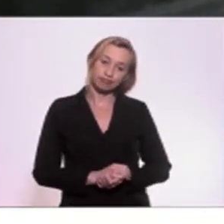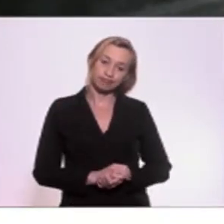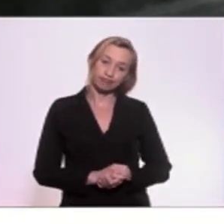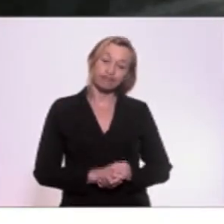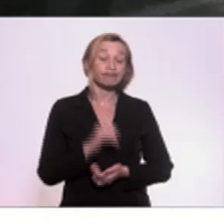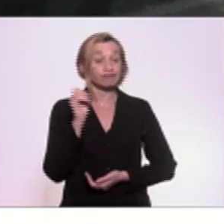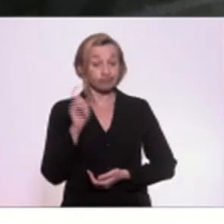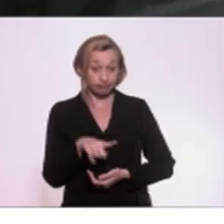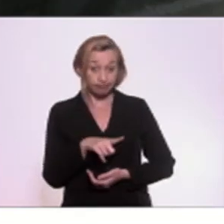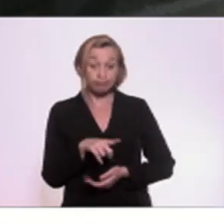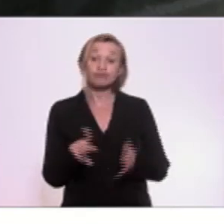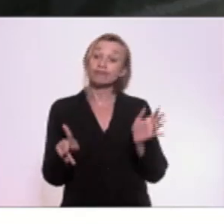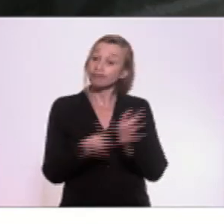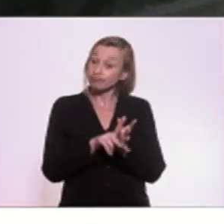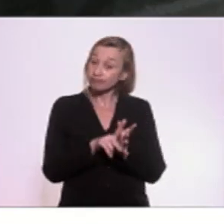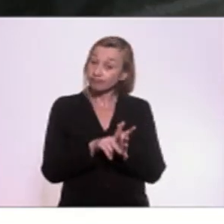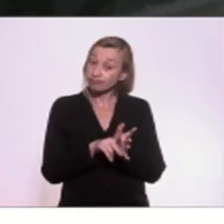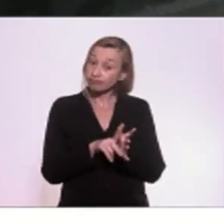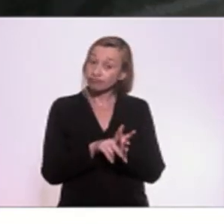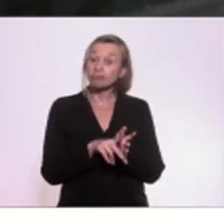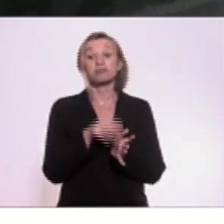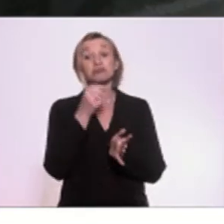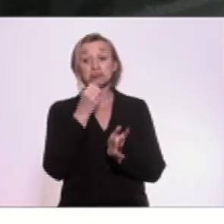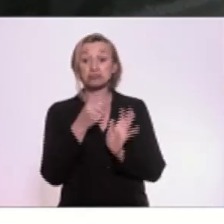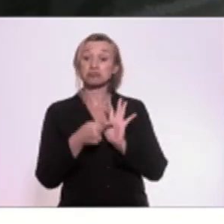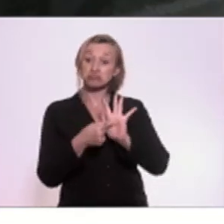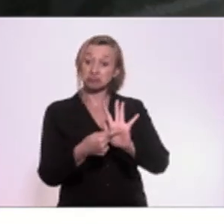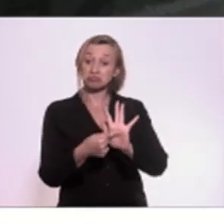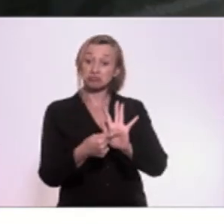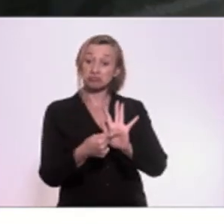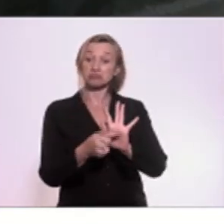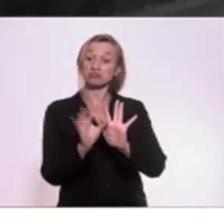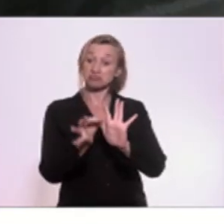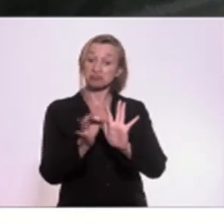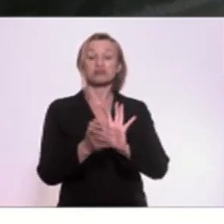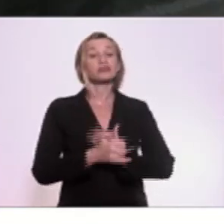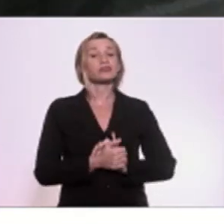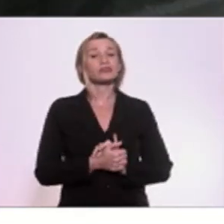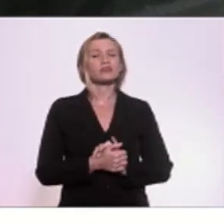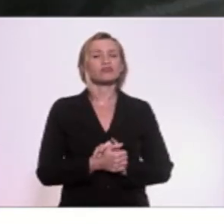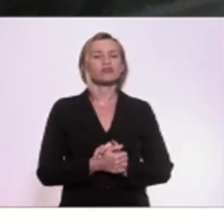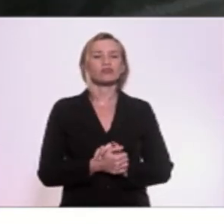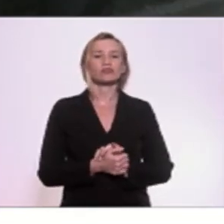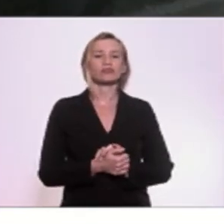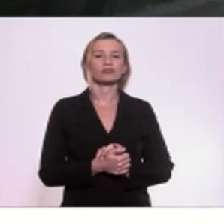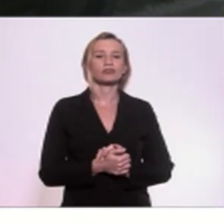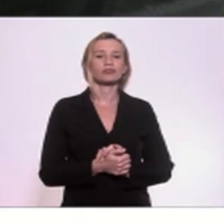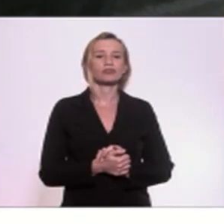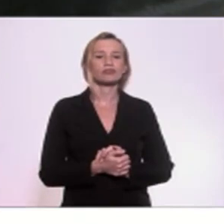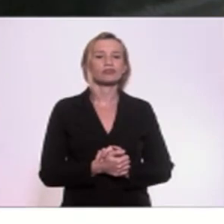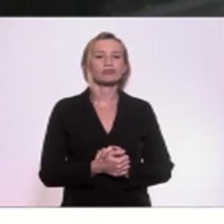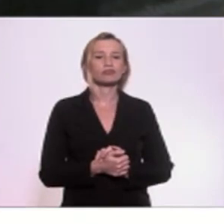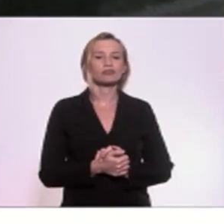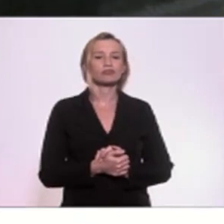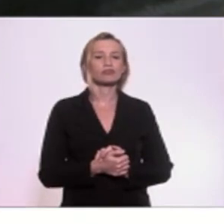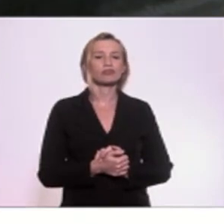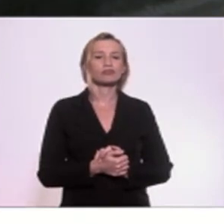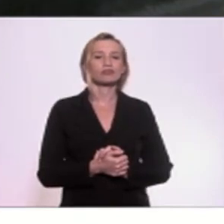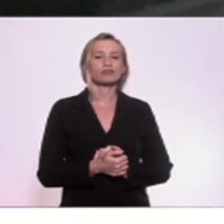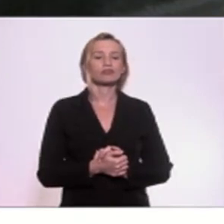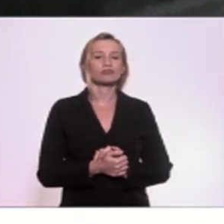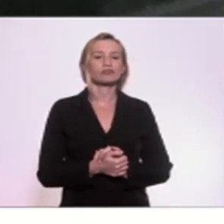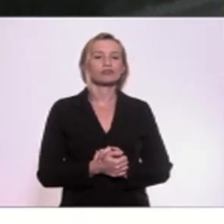um projeto de transparência, não somente dos